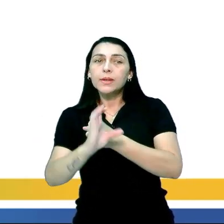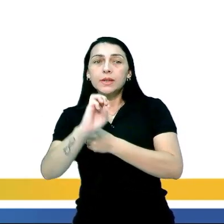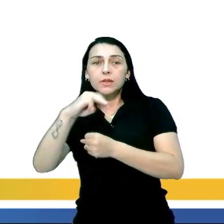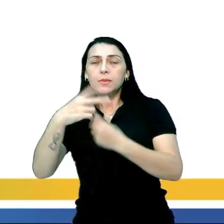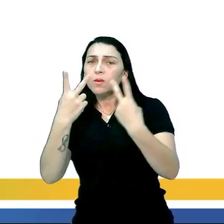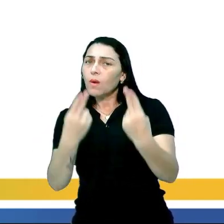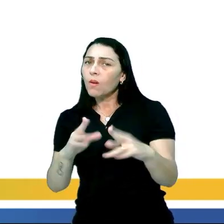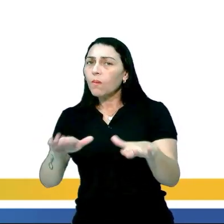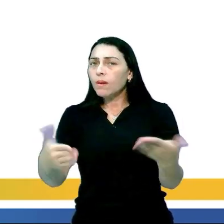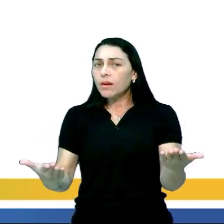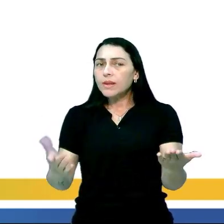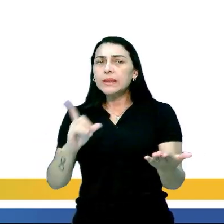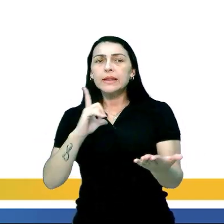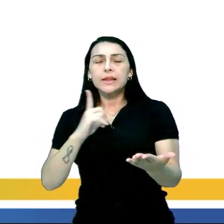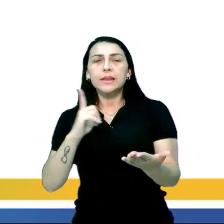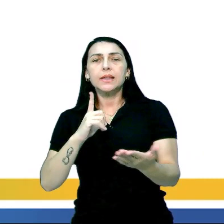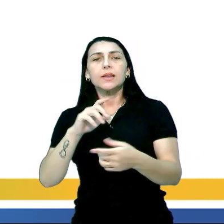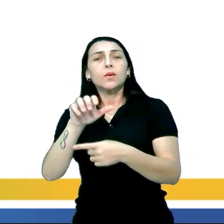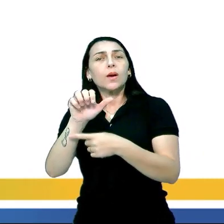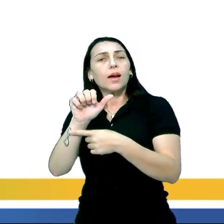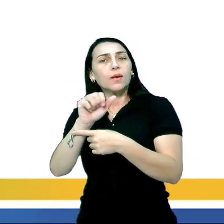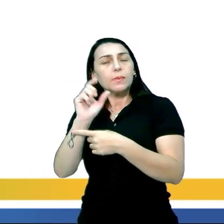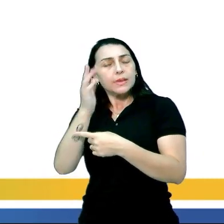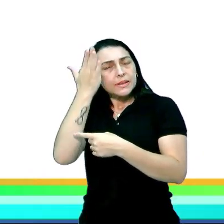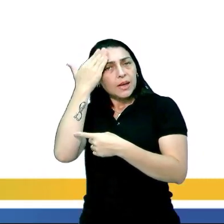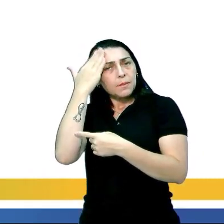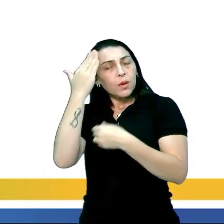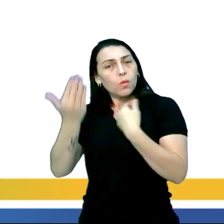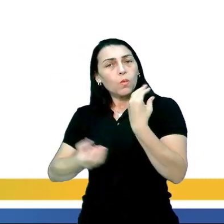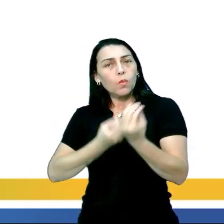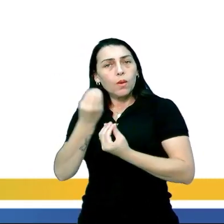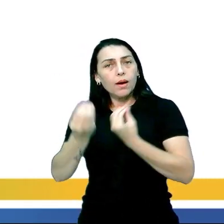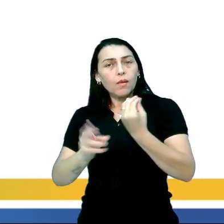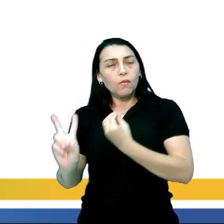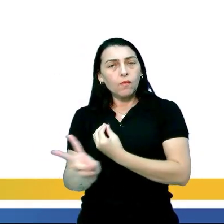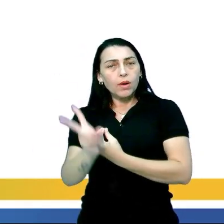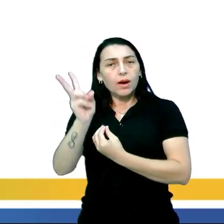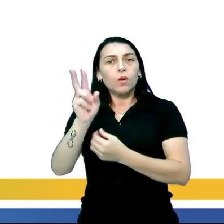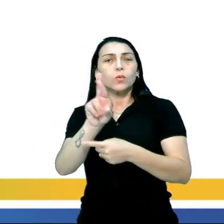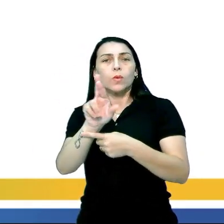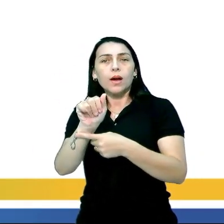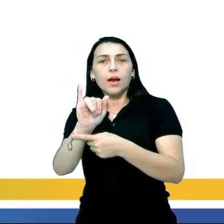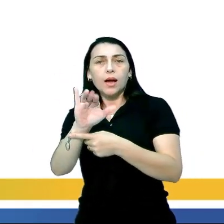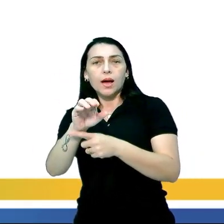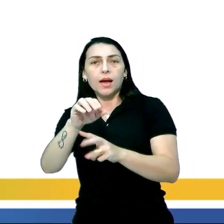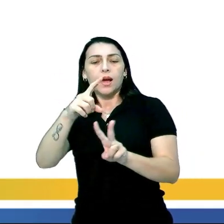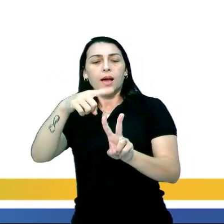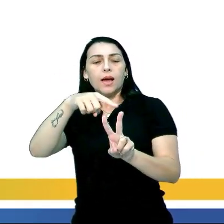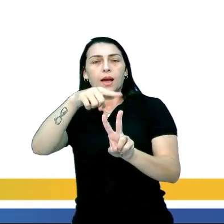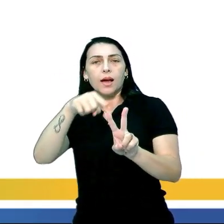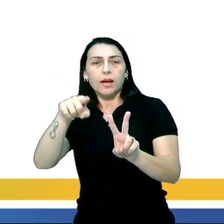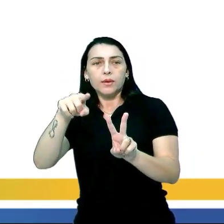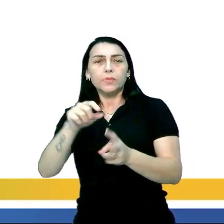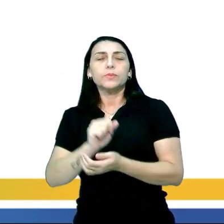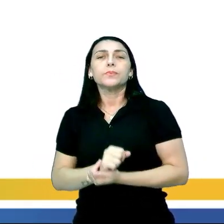centímetros igual a... E temos aí para saber qual o valor do raio.